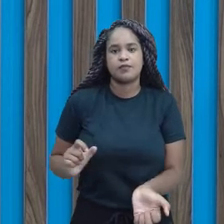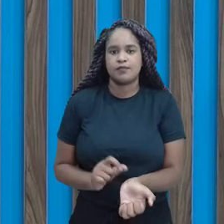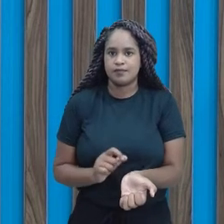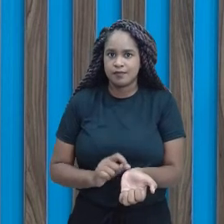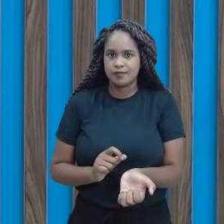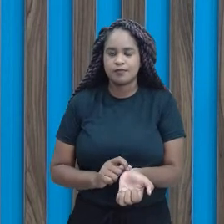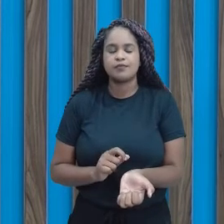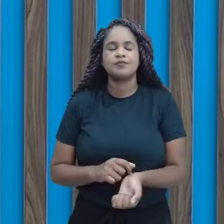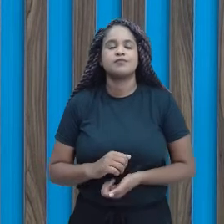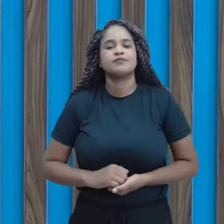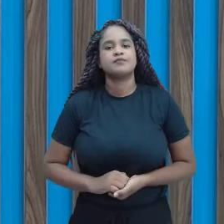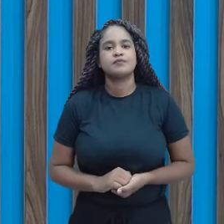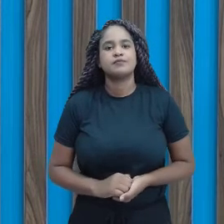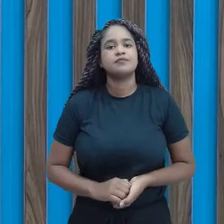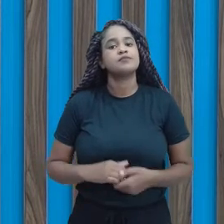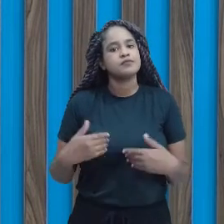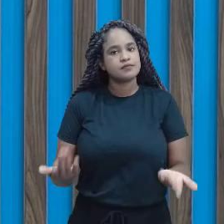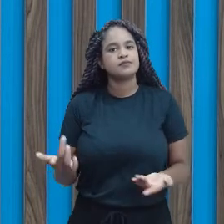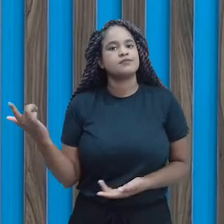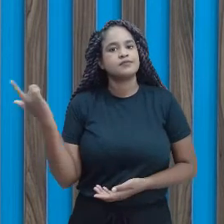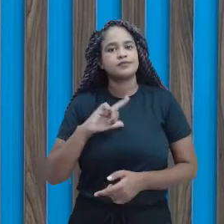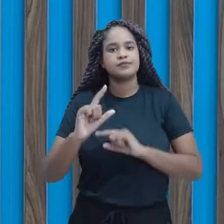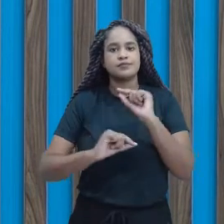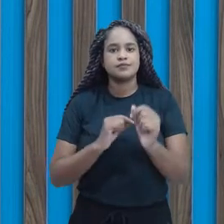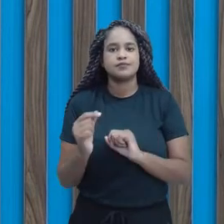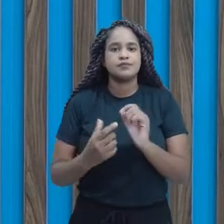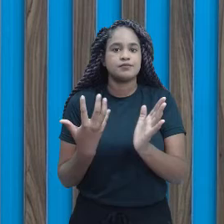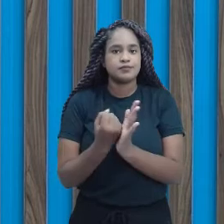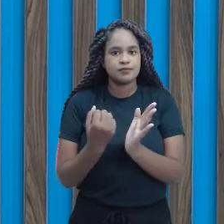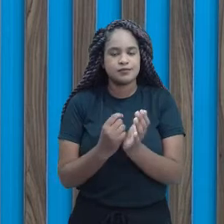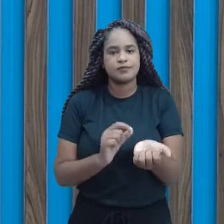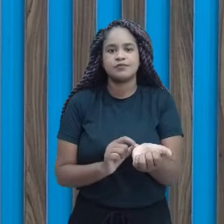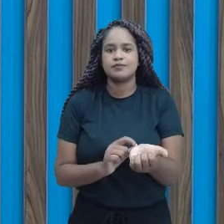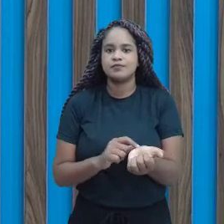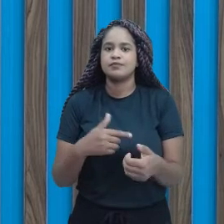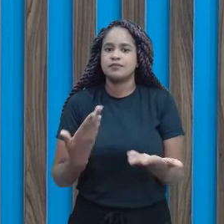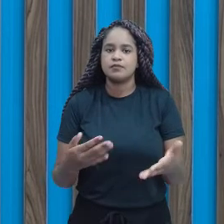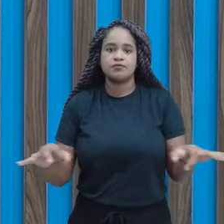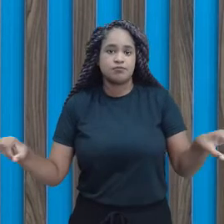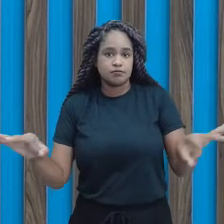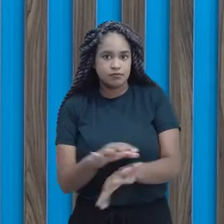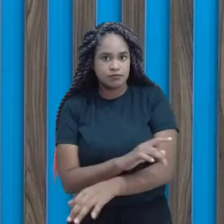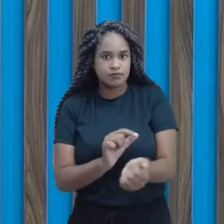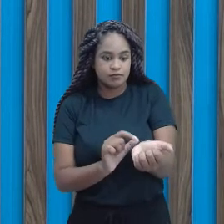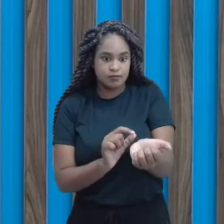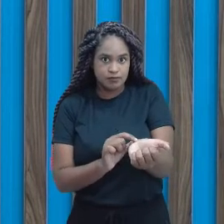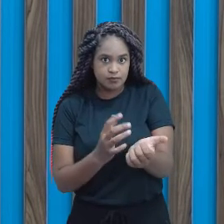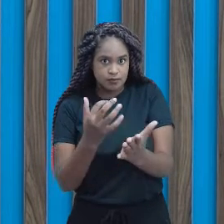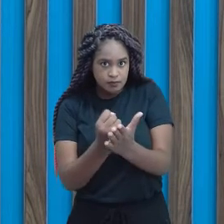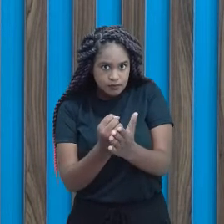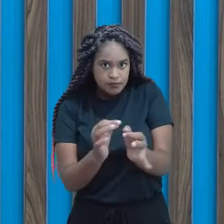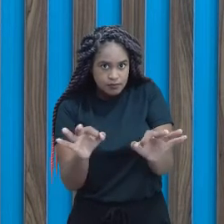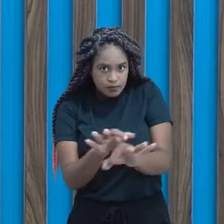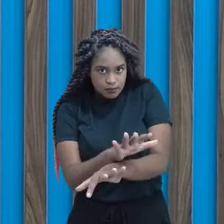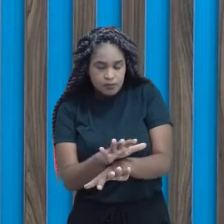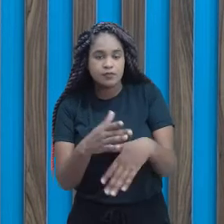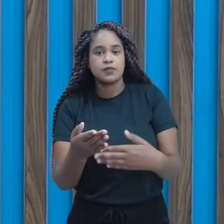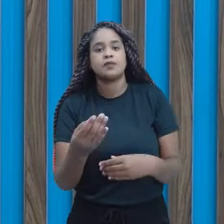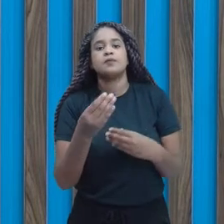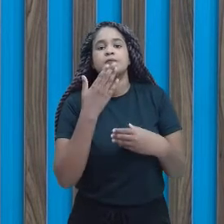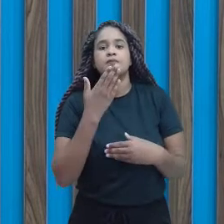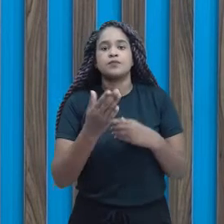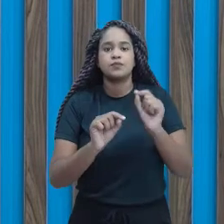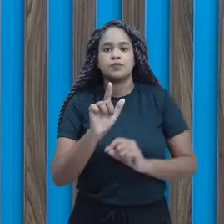loja de aplicativos. E lá você vai fazer o download do aplicativo. Quando você terminar de fazer o download, o aplicativo lá vai pedir o